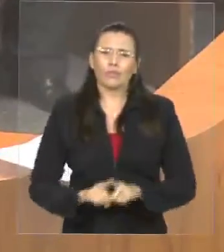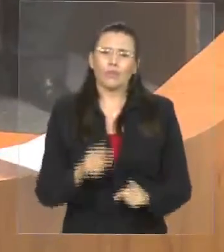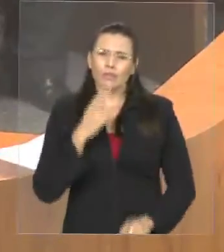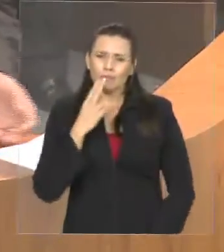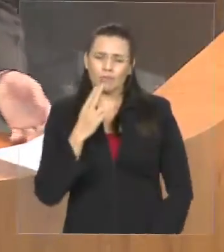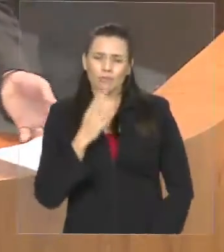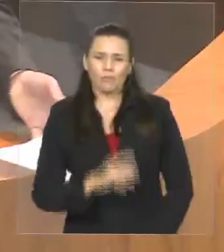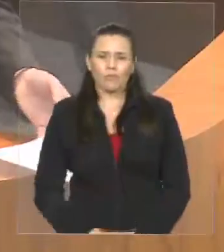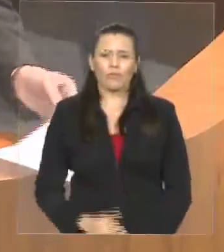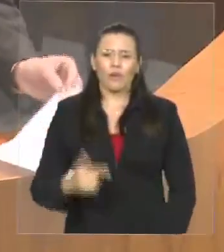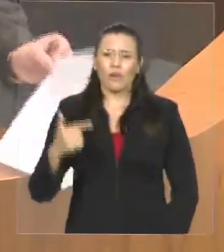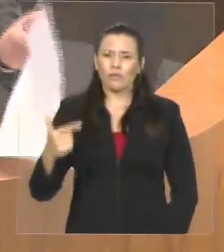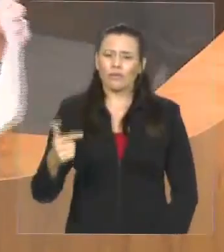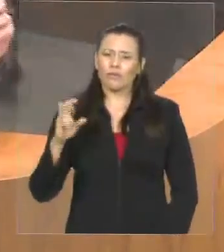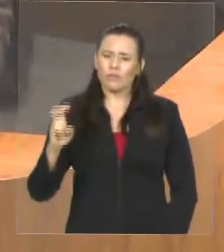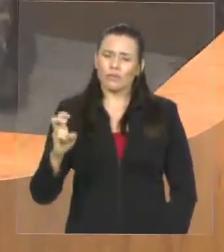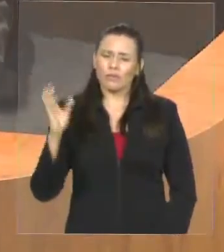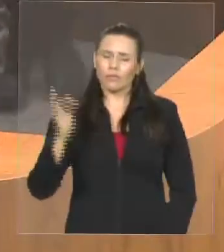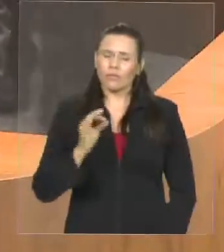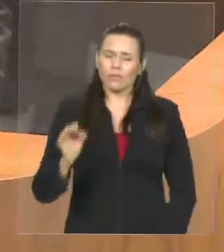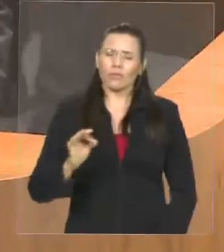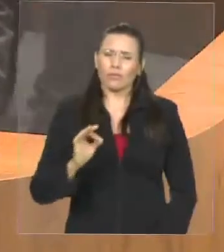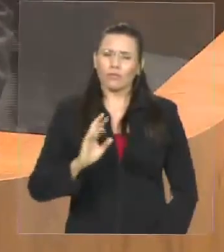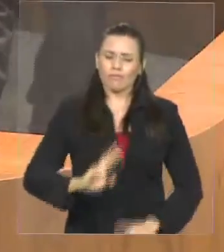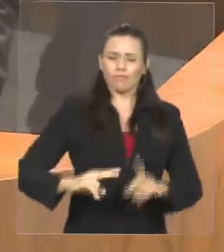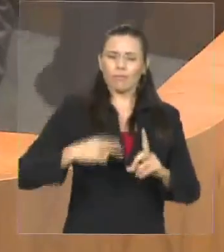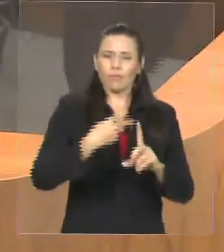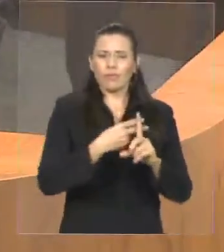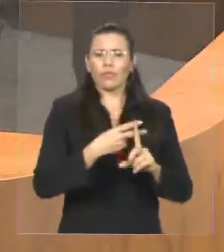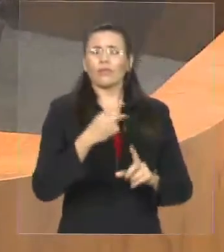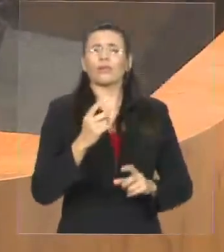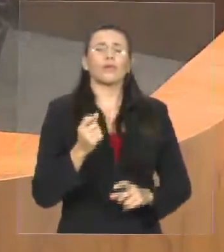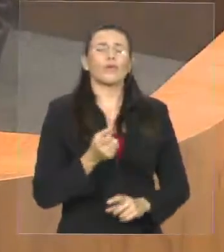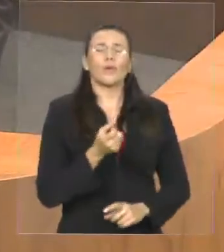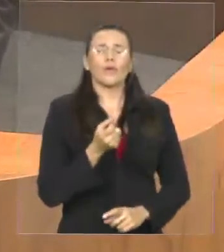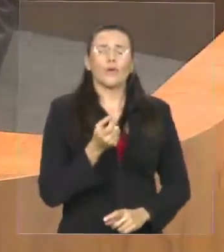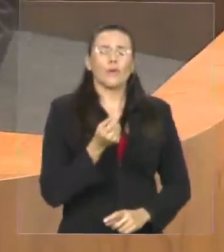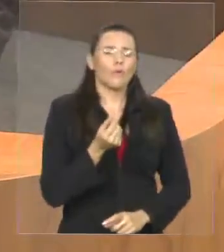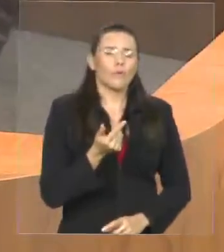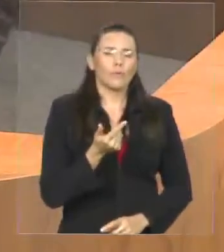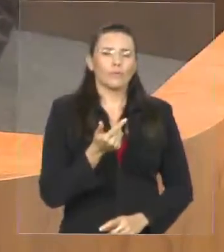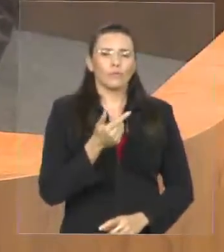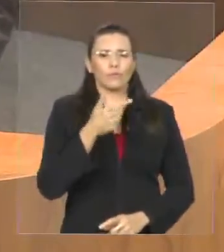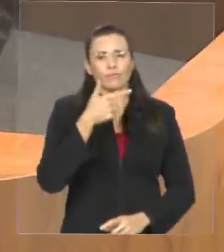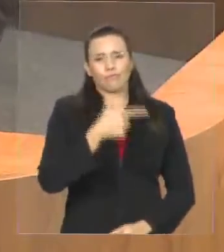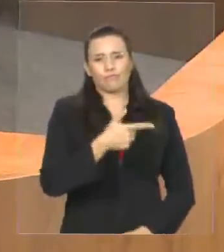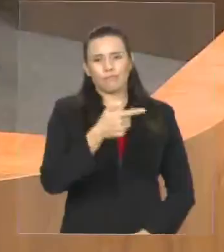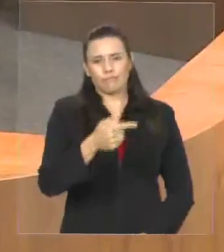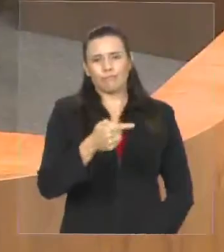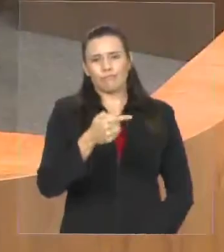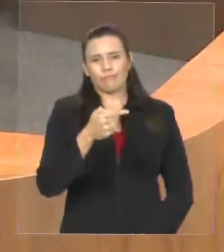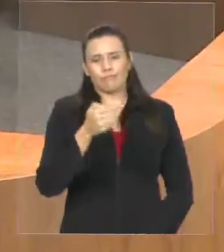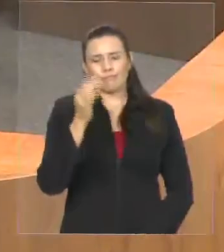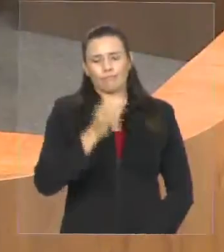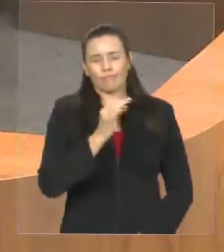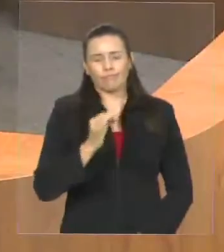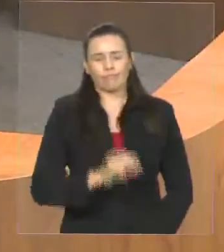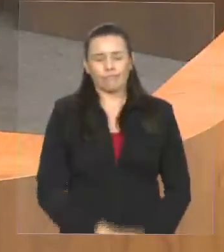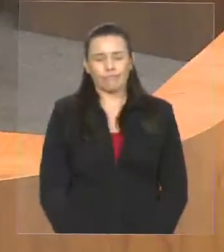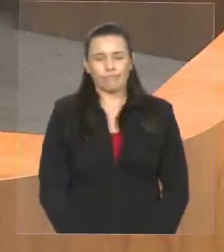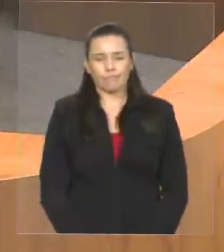de 25% a 27%. Mas antes de passar ao conteúdo do projeto, eu gostaria